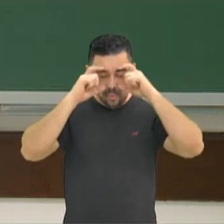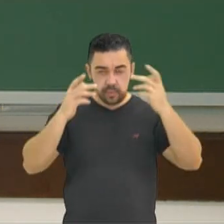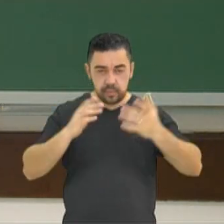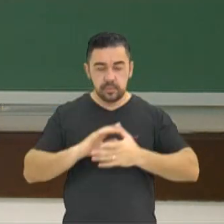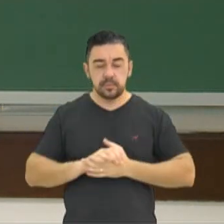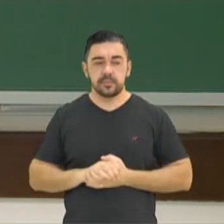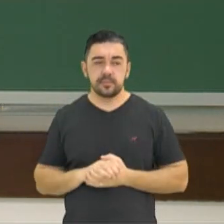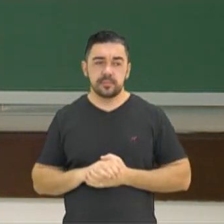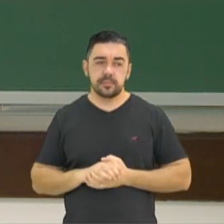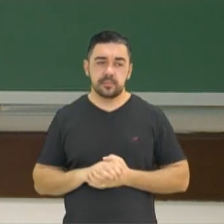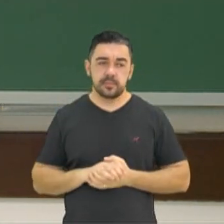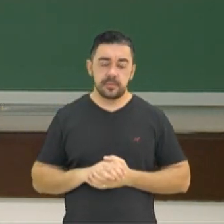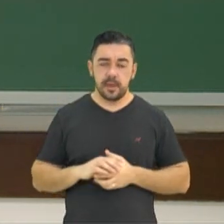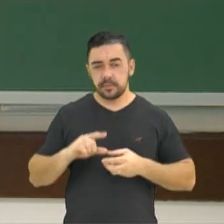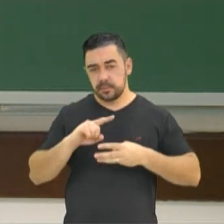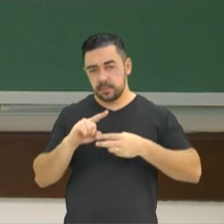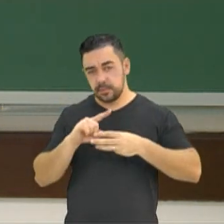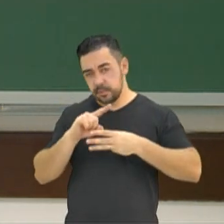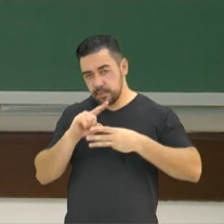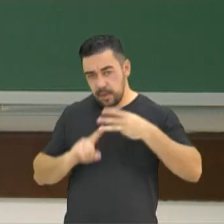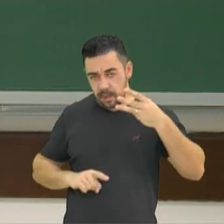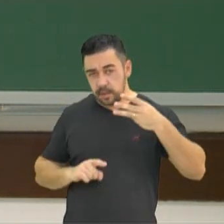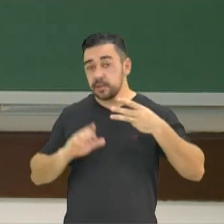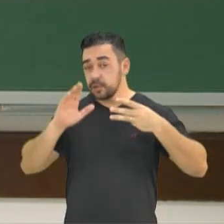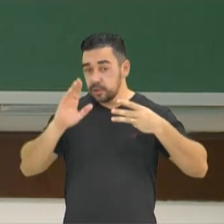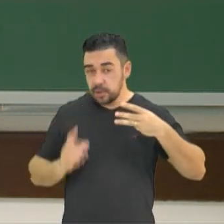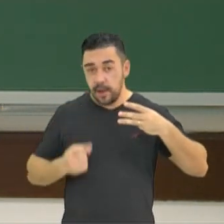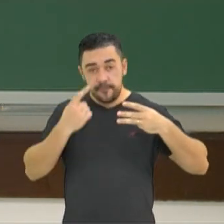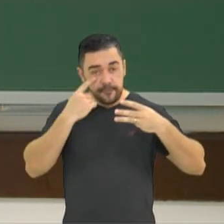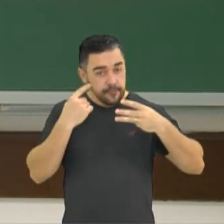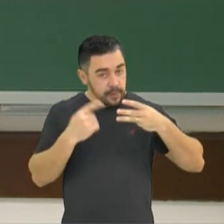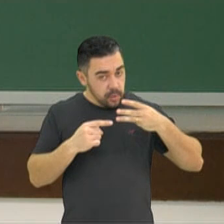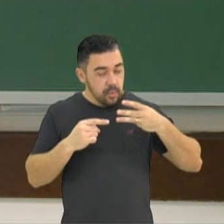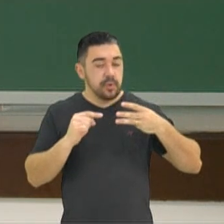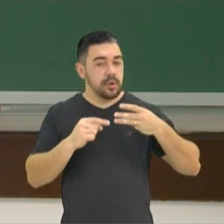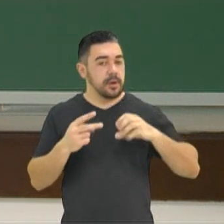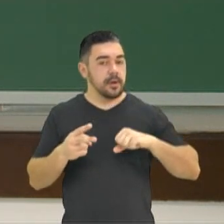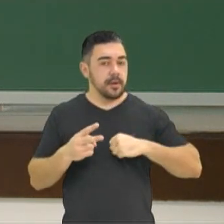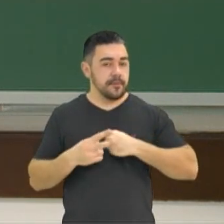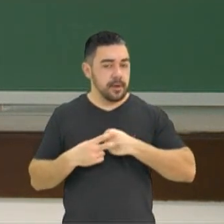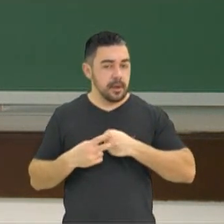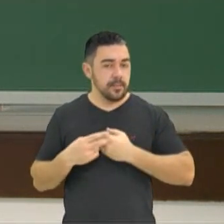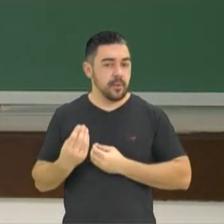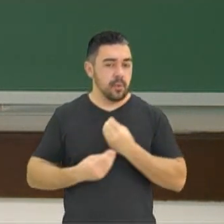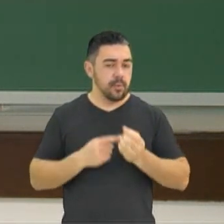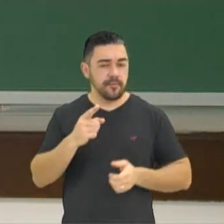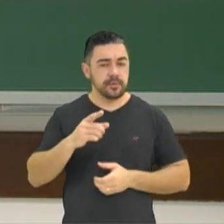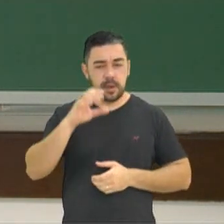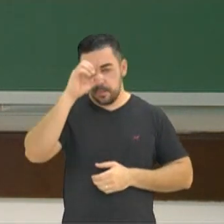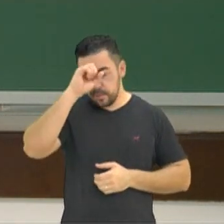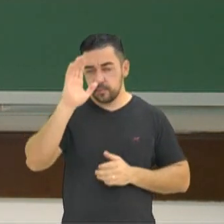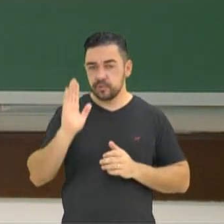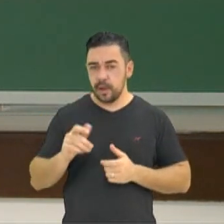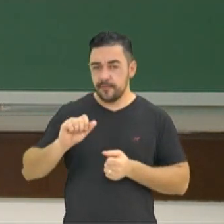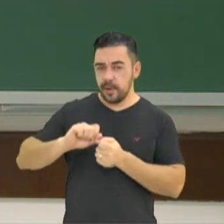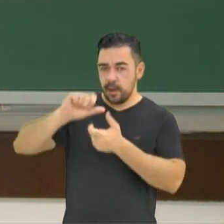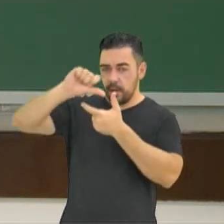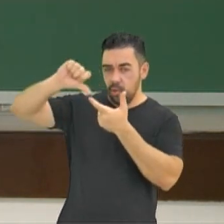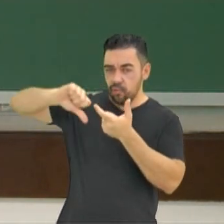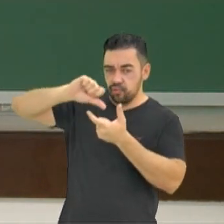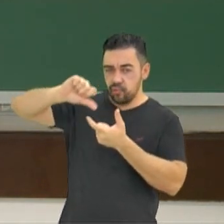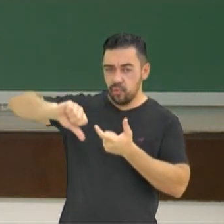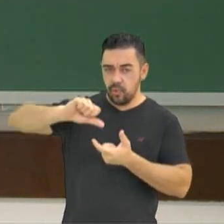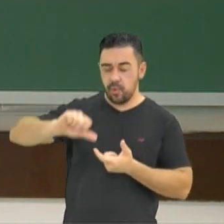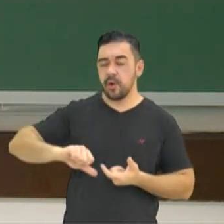óculos. Tá, gente? E esses três verbos a gente já trabalhou, a gente já fez a conjugação, vocês já fizeram atividades com eles, então é